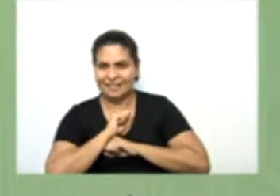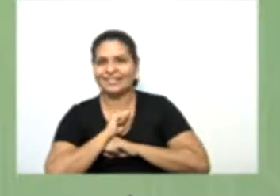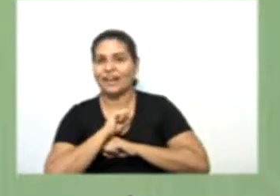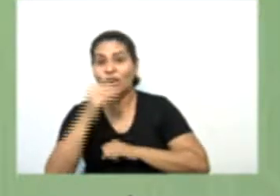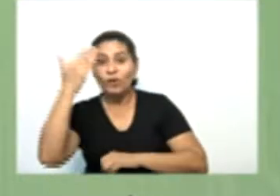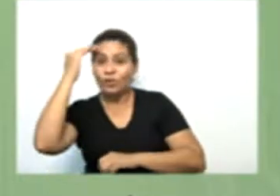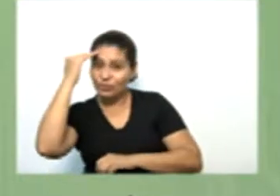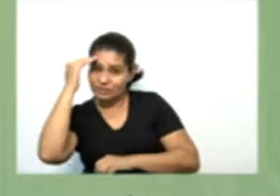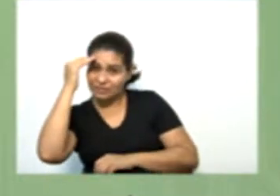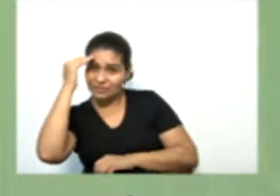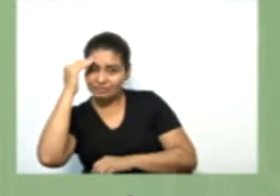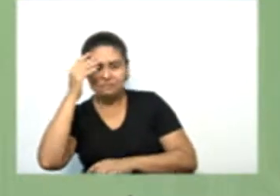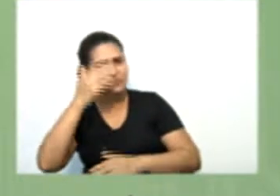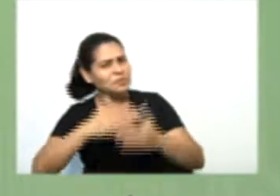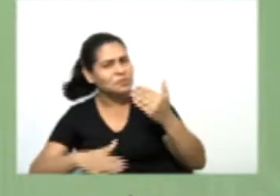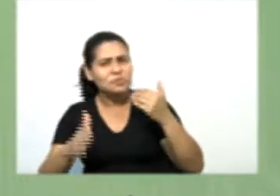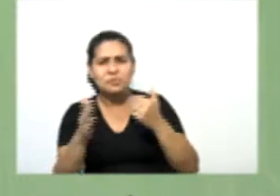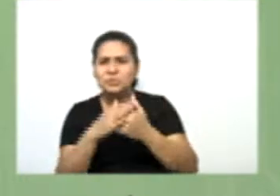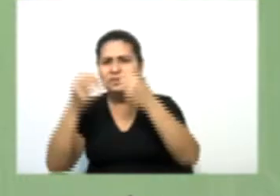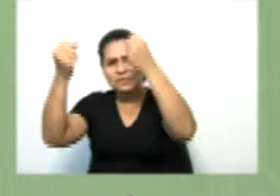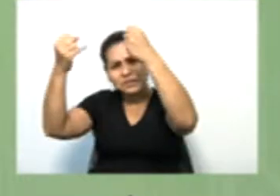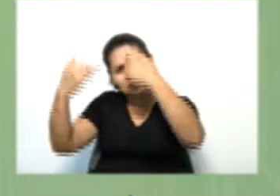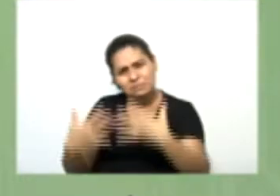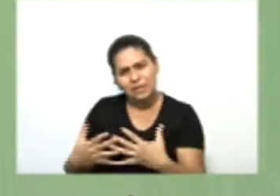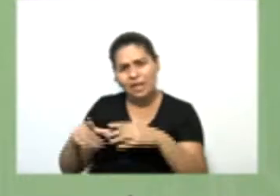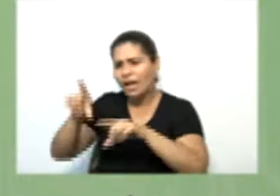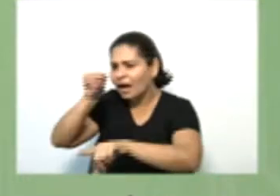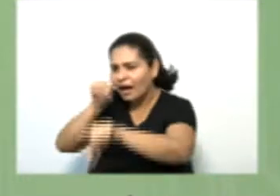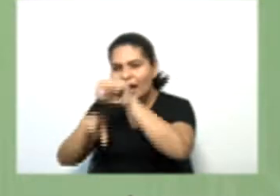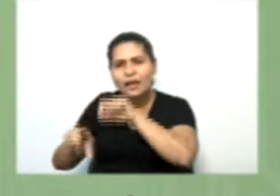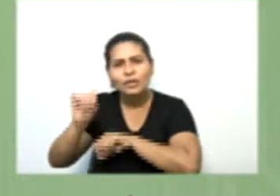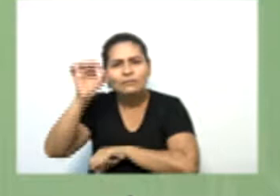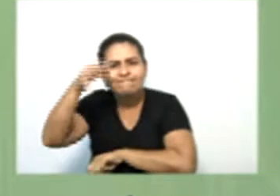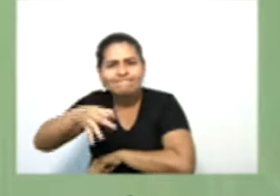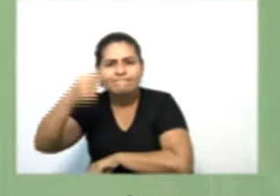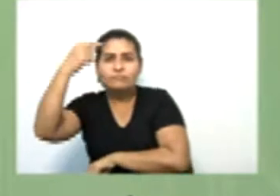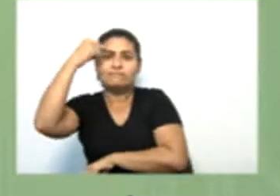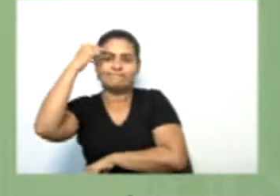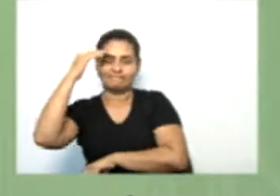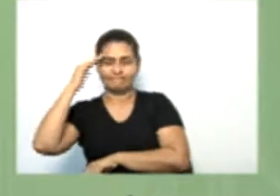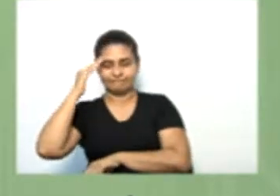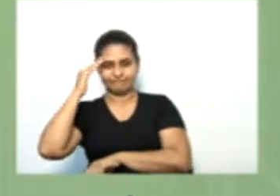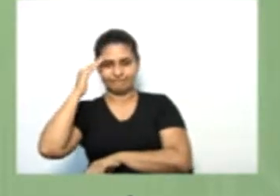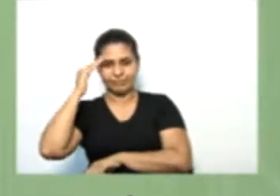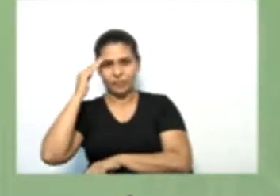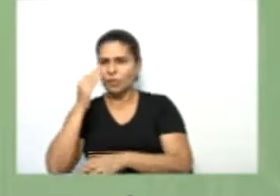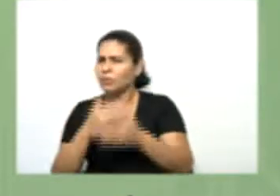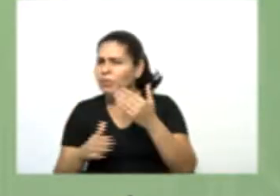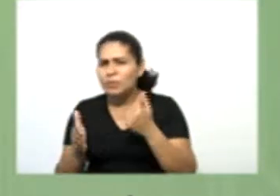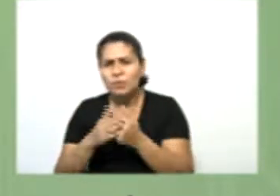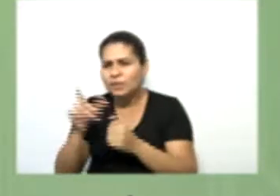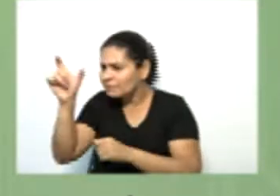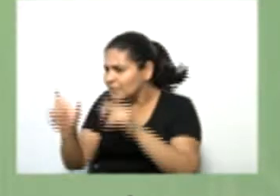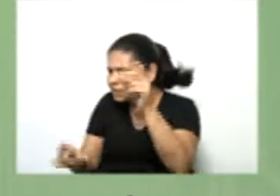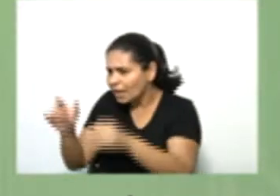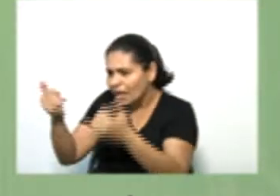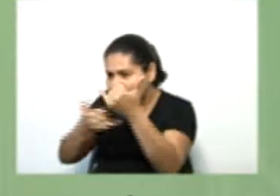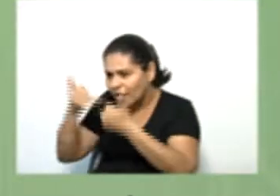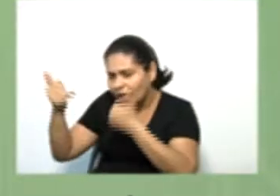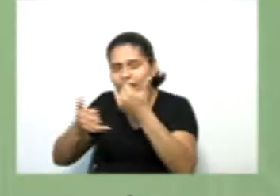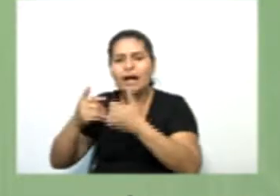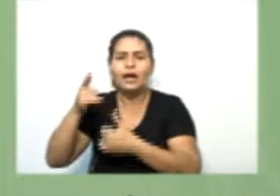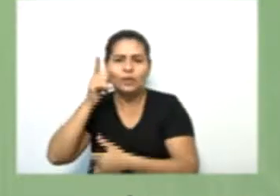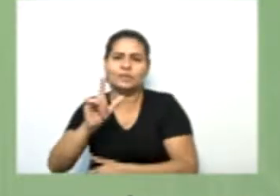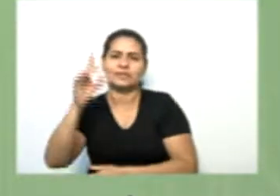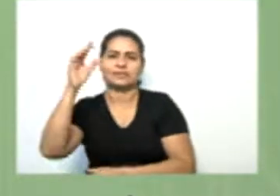realmente entender o que foi falado e tirar as minhas conclusões. Não é? Entender o que o outro falou e aí